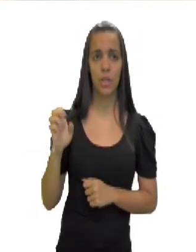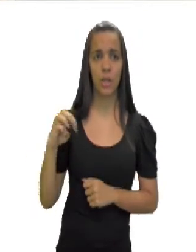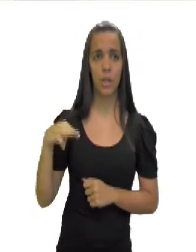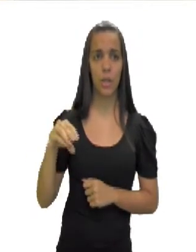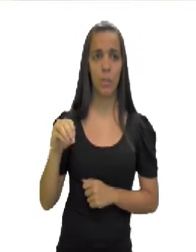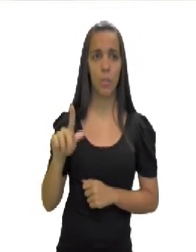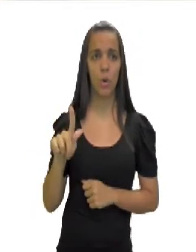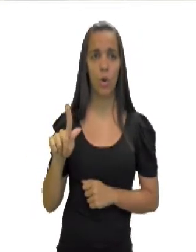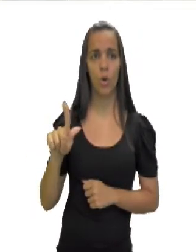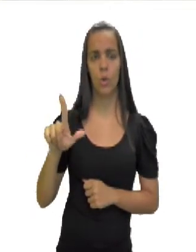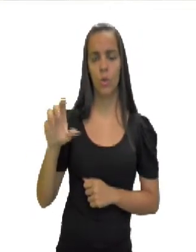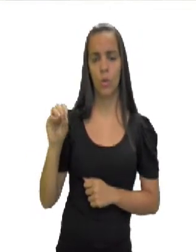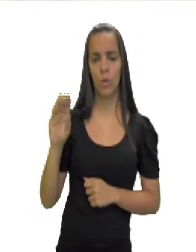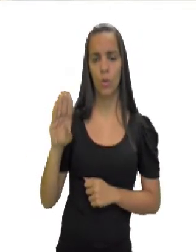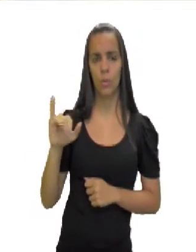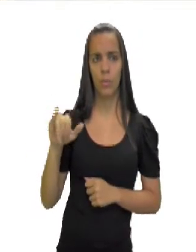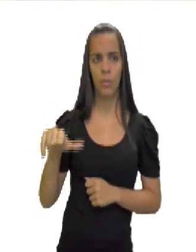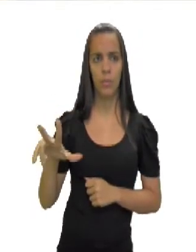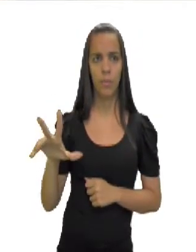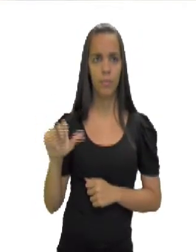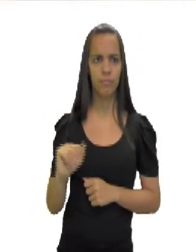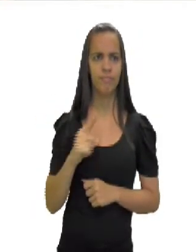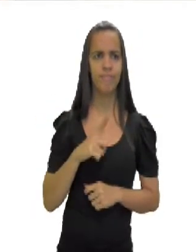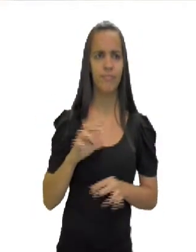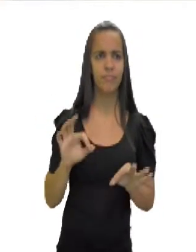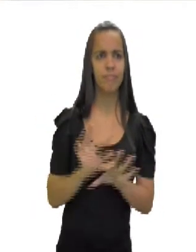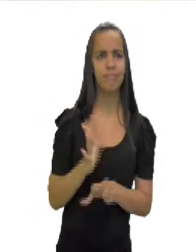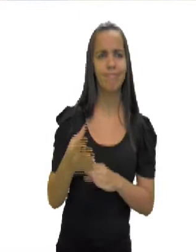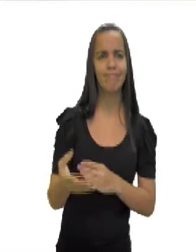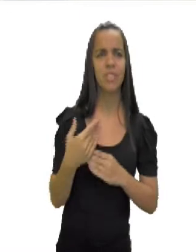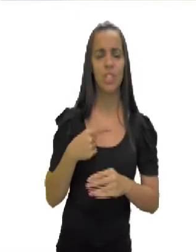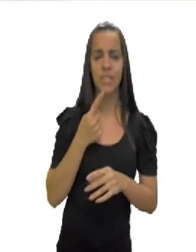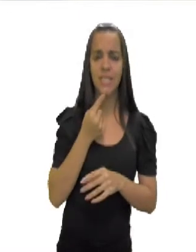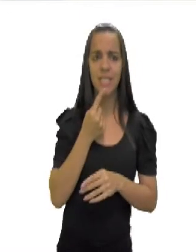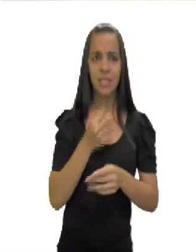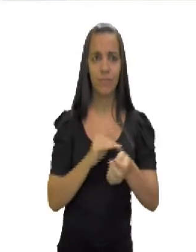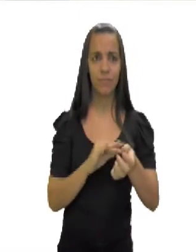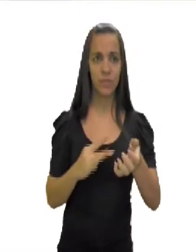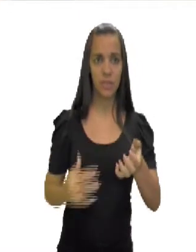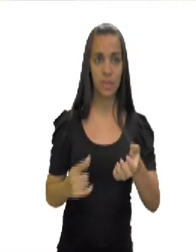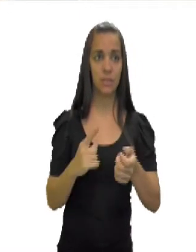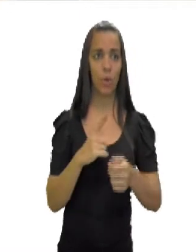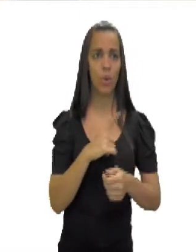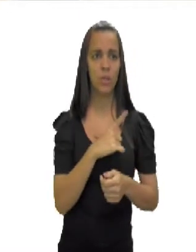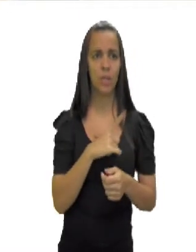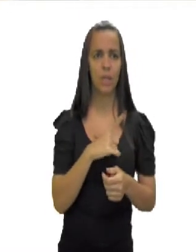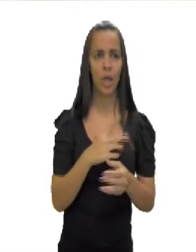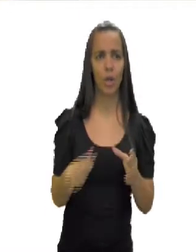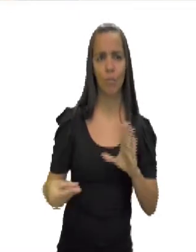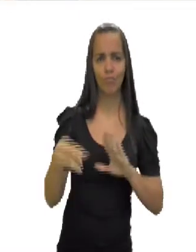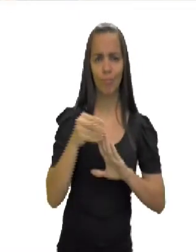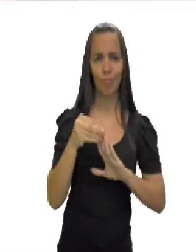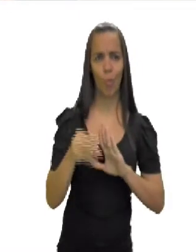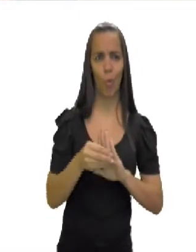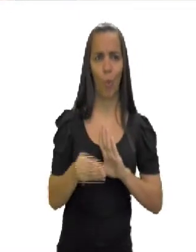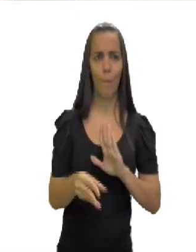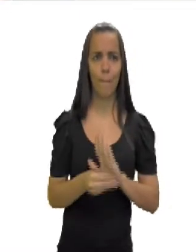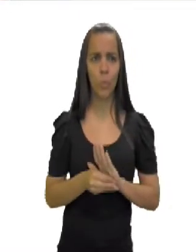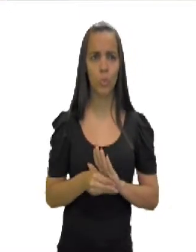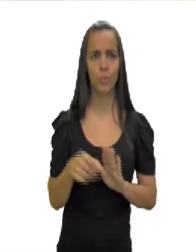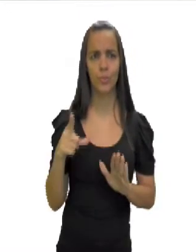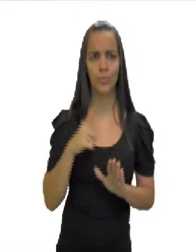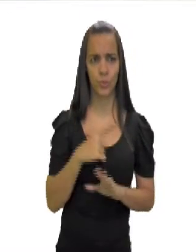essas células vermelhas, bem como o sangue, que é composto principalmente de hemácias. As